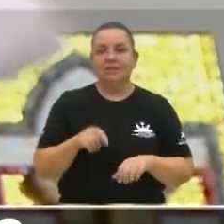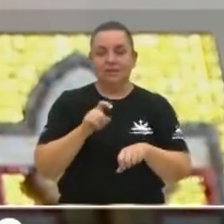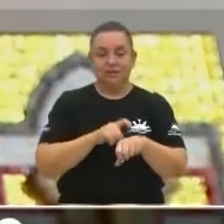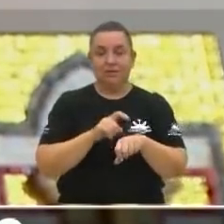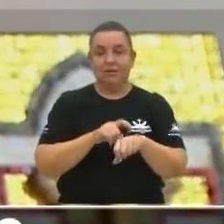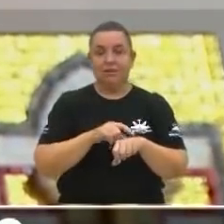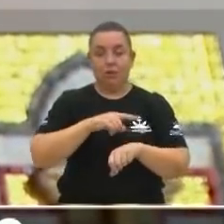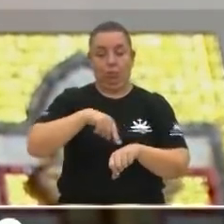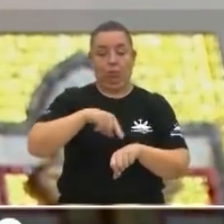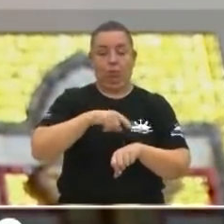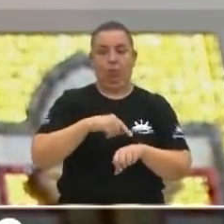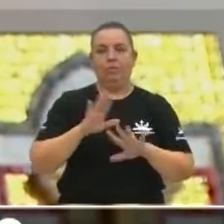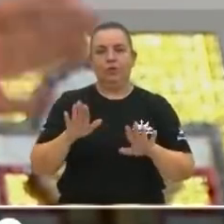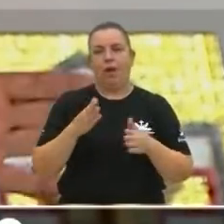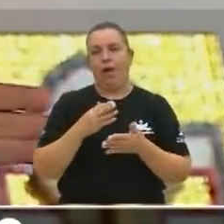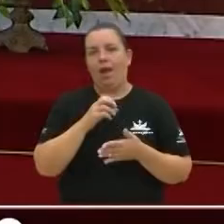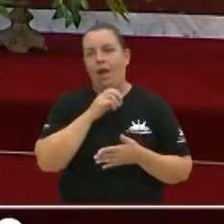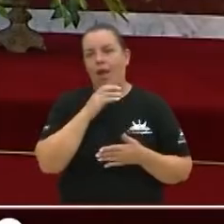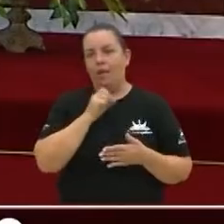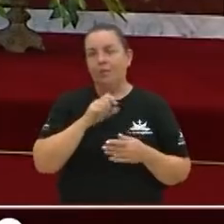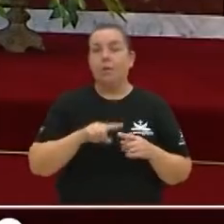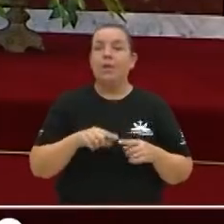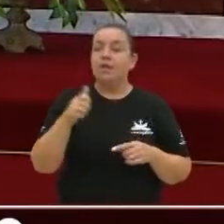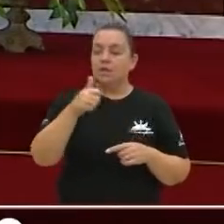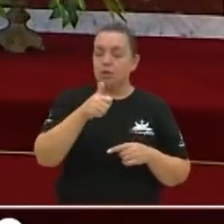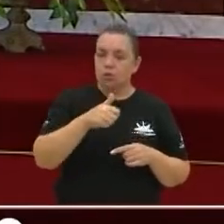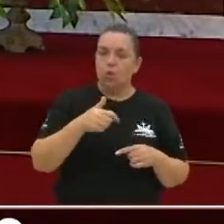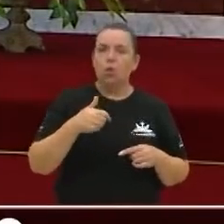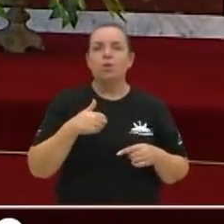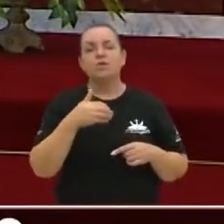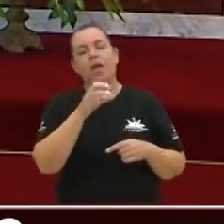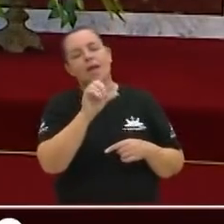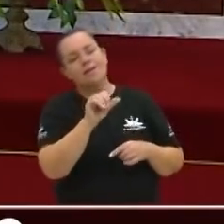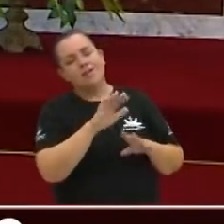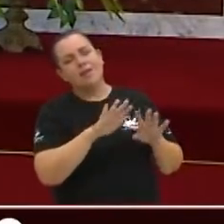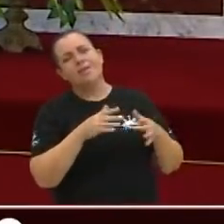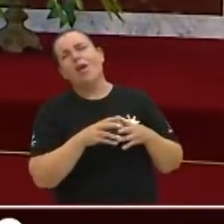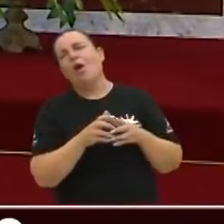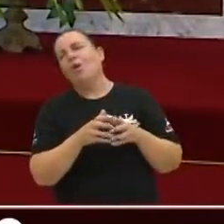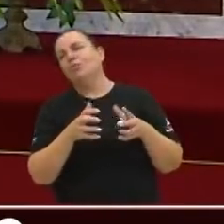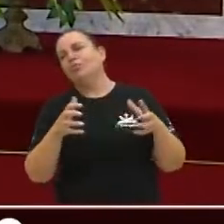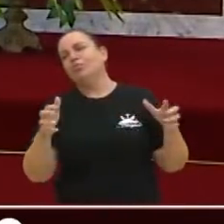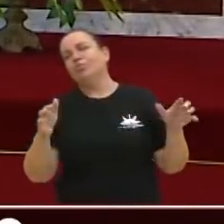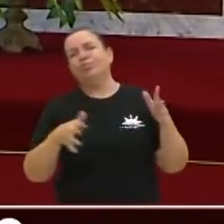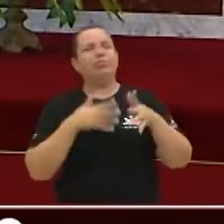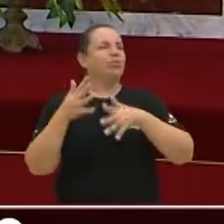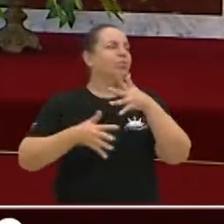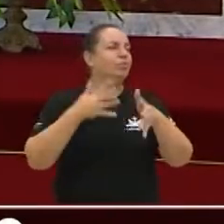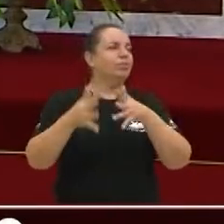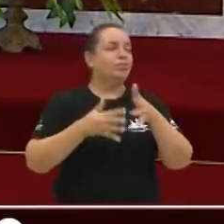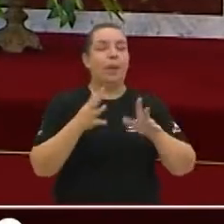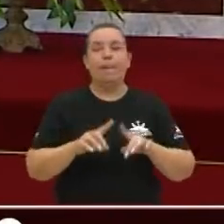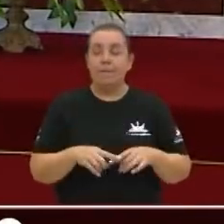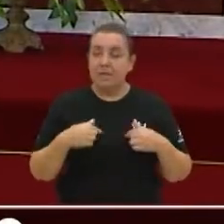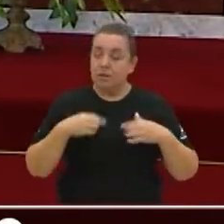contagem regressiva tem que sair do ar mas das11horas 18 a Largo um pouco e eu tinha que explicar